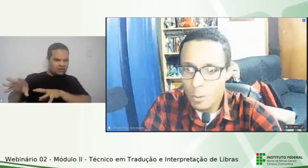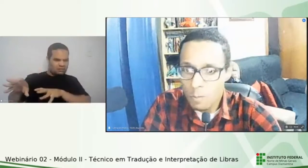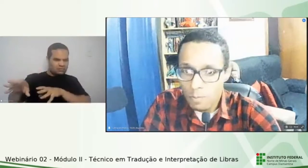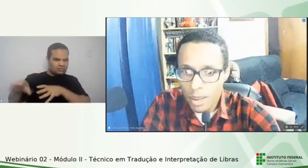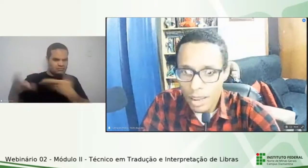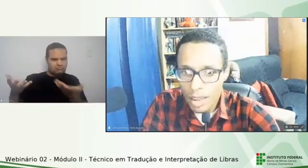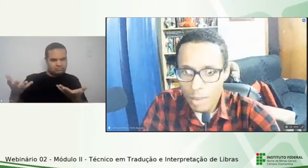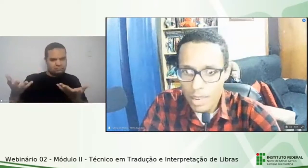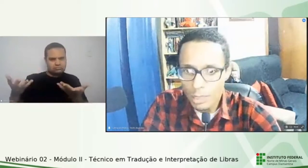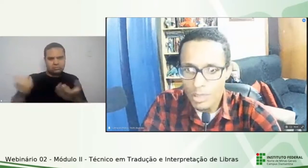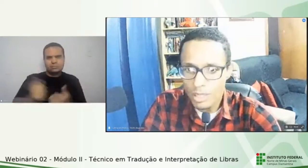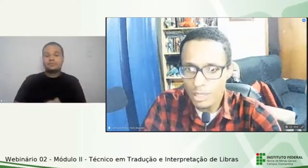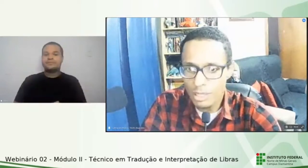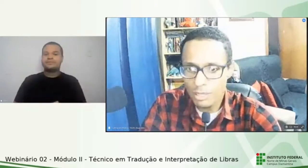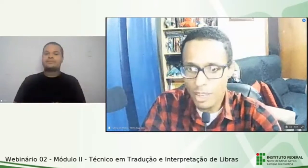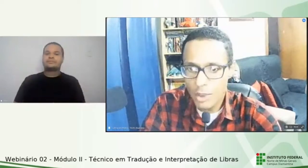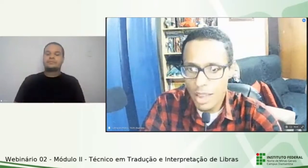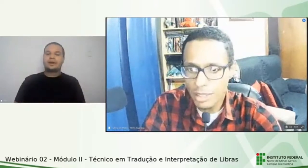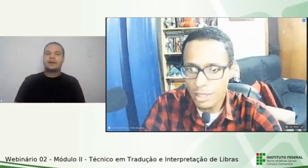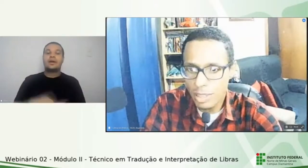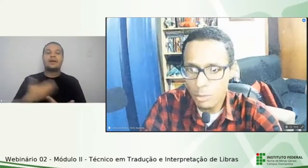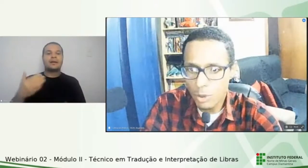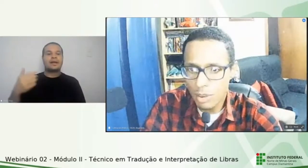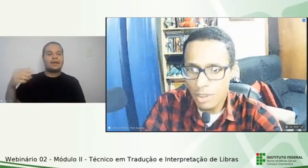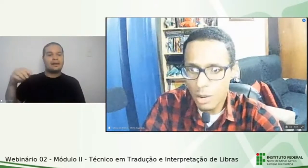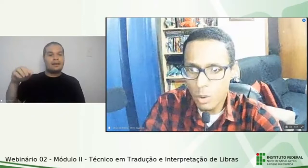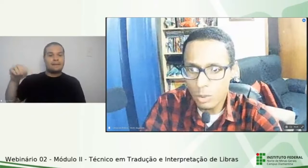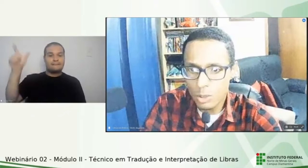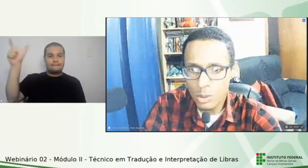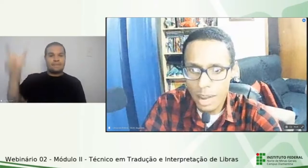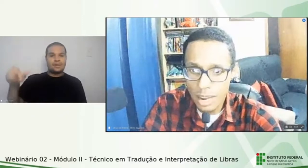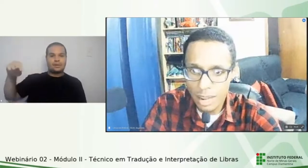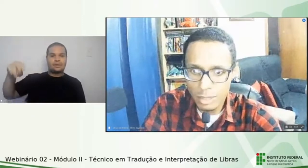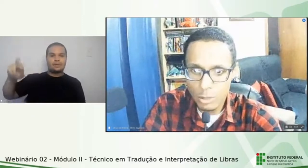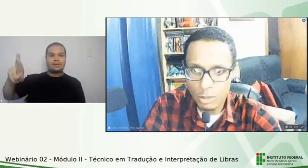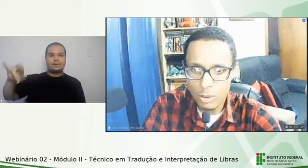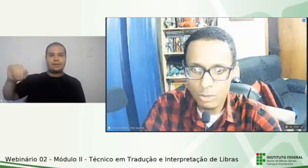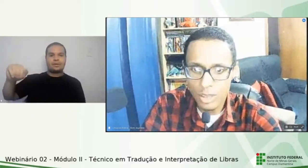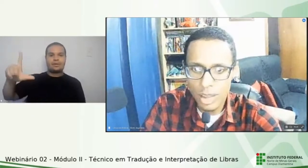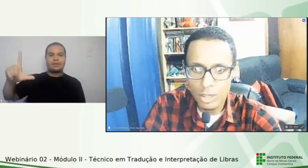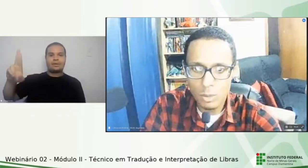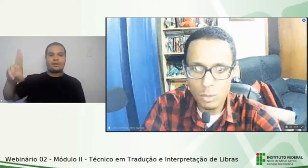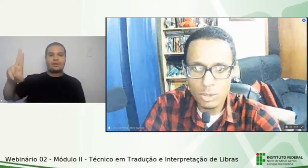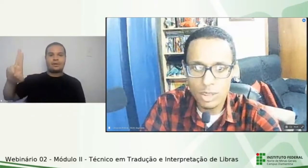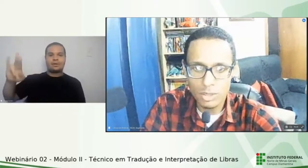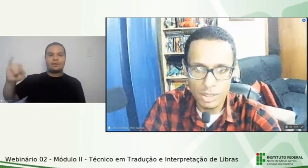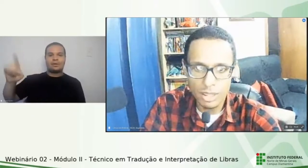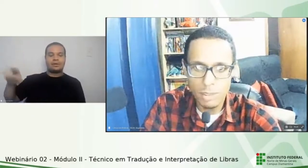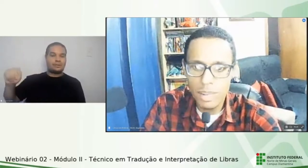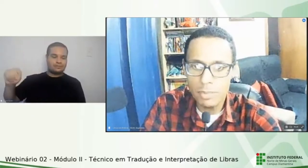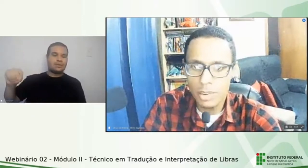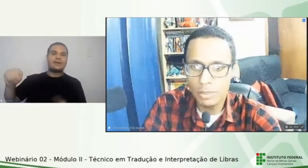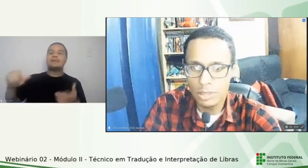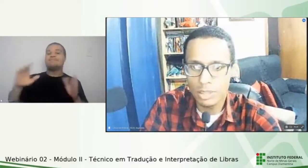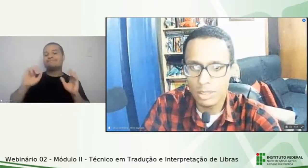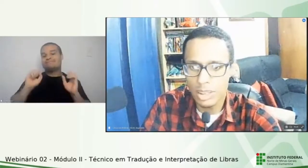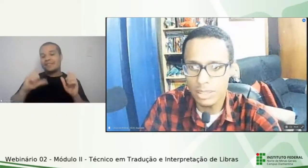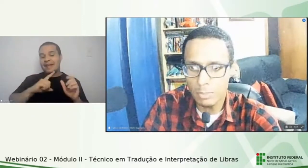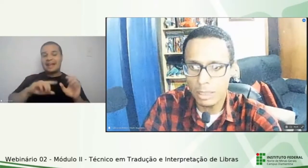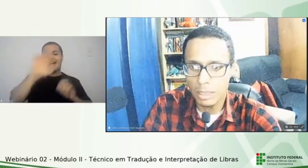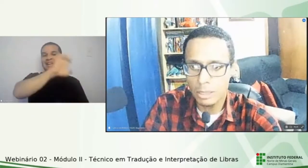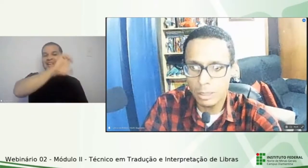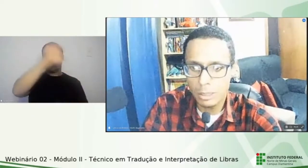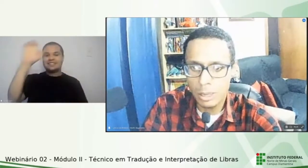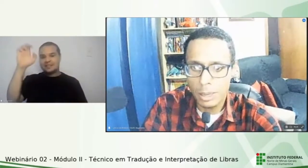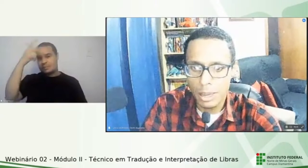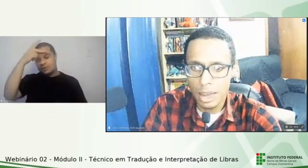Certo? A Maria Luísa, ela disse que vejo a ética tem muito a ver com o nosso caráter. Muitos confundem ética com bom senso. Exatamente, Maria Luísa,